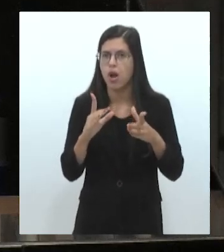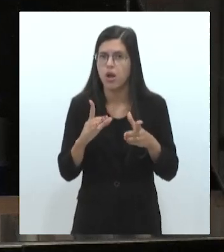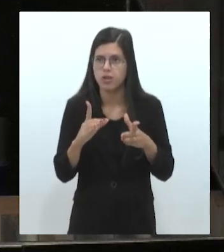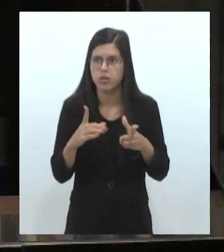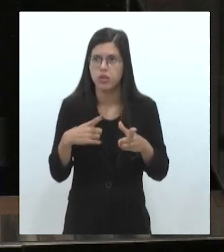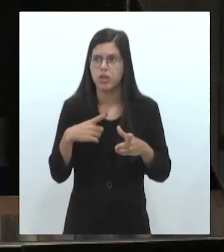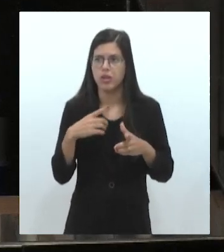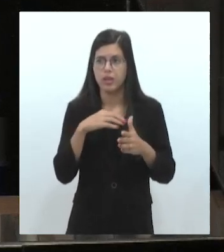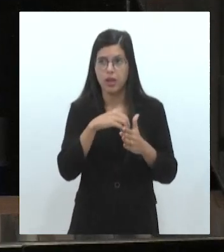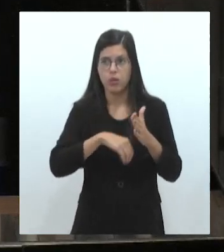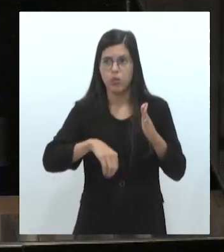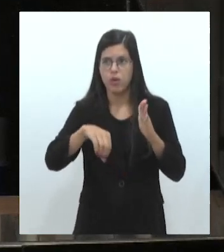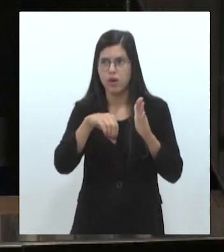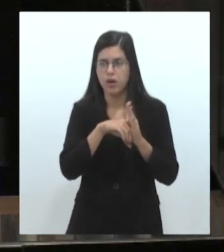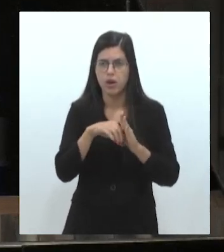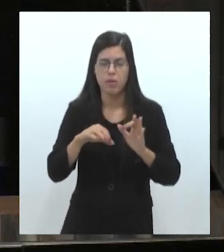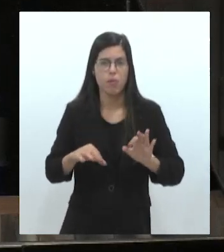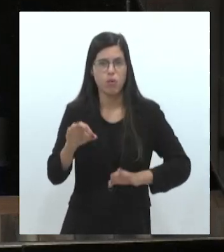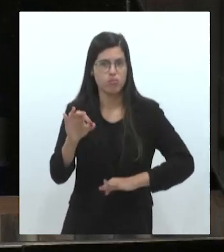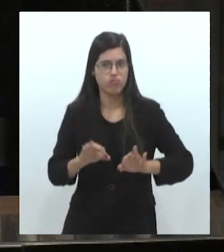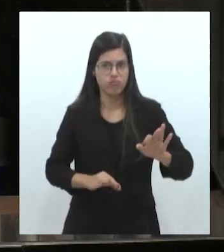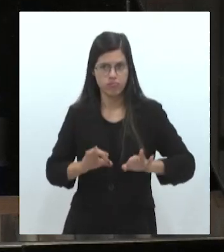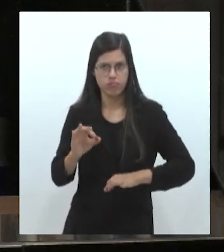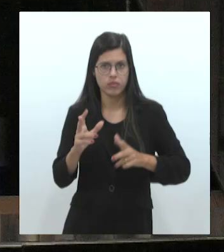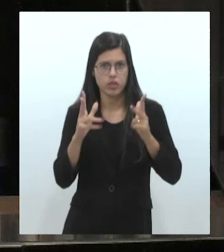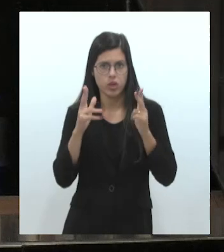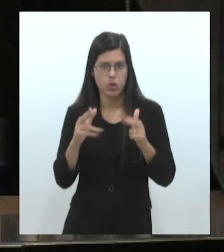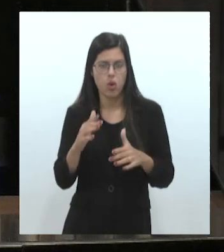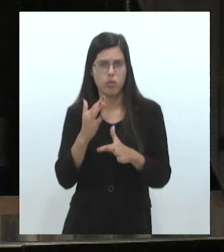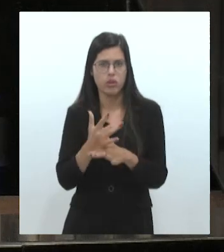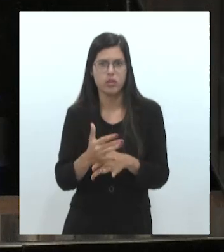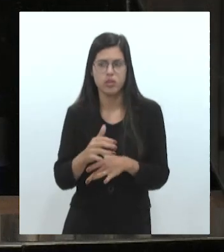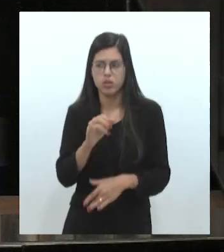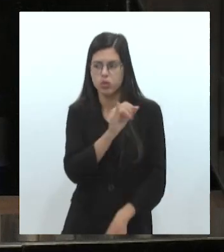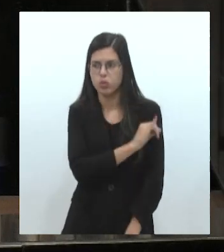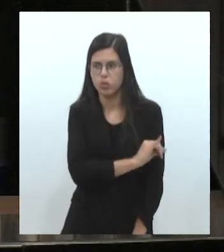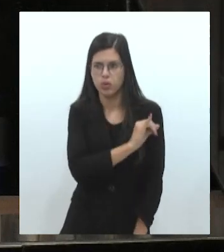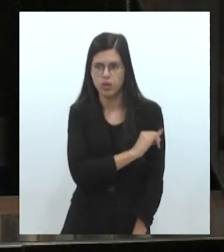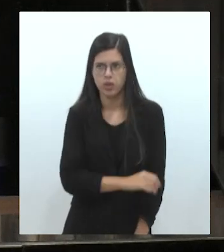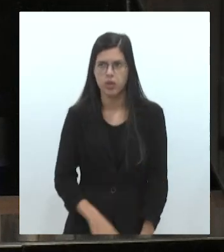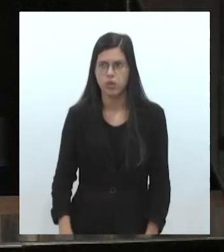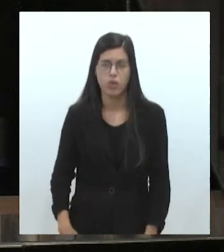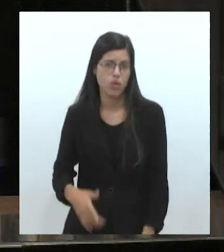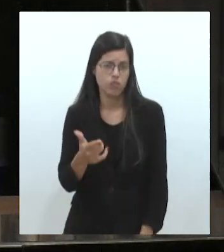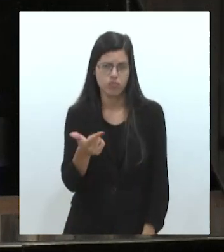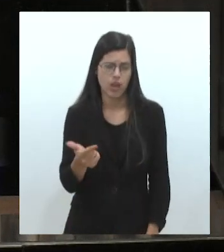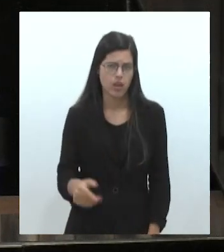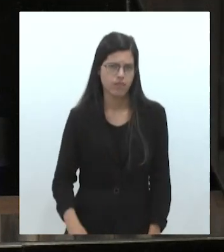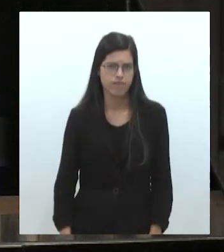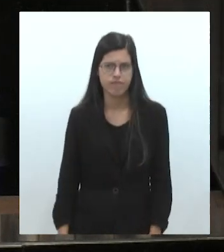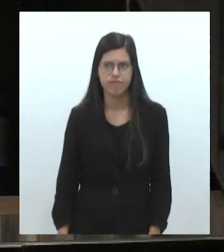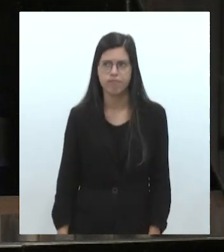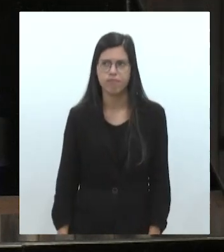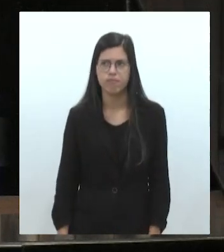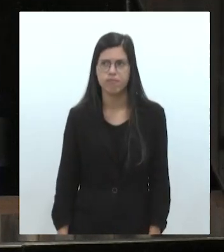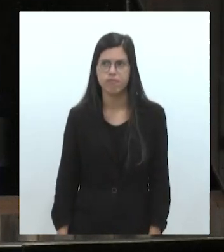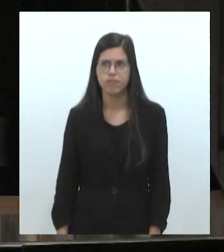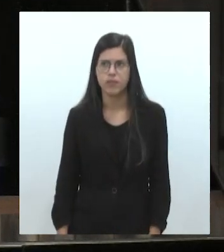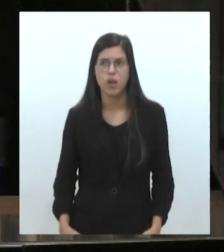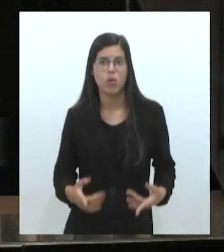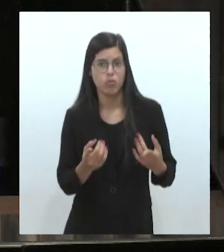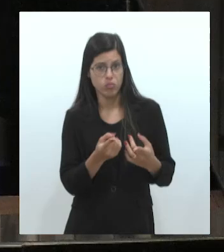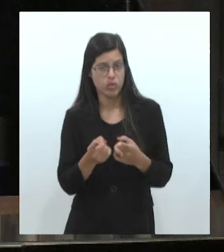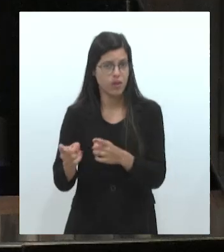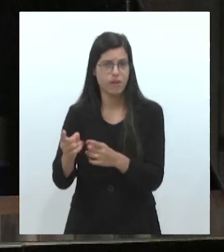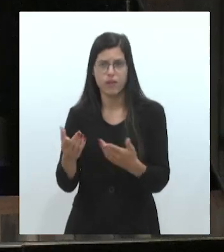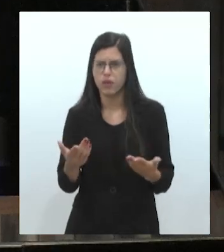enfrenta o crime organizado da forma que se enfrenta na cidade do Rio de Janeiro. Não há, não há. Eu desafio, e